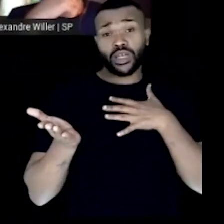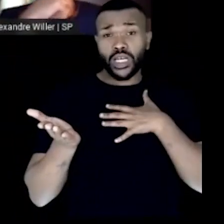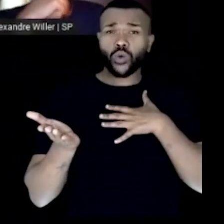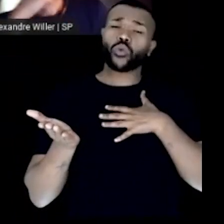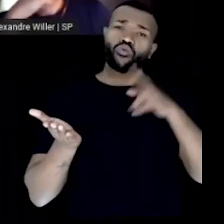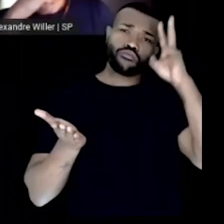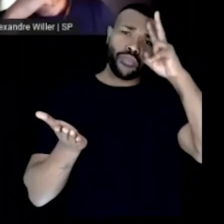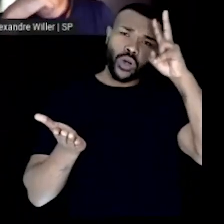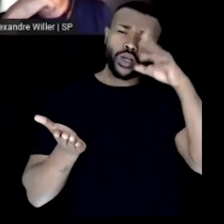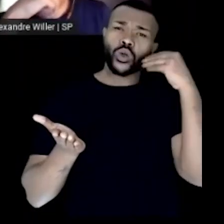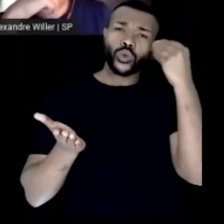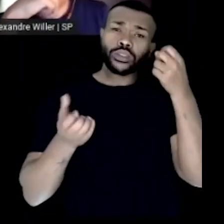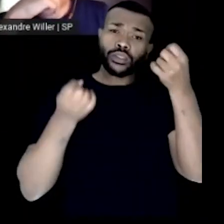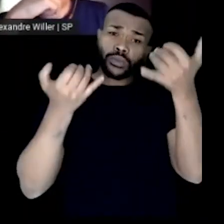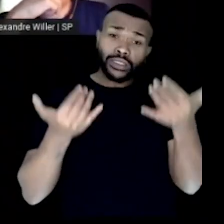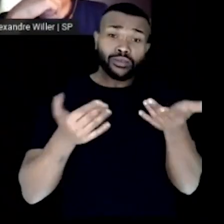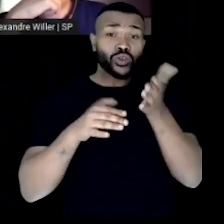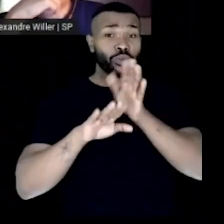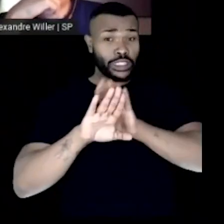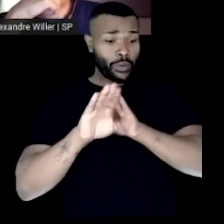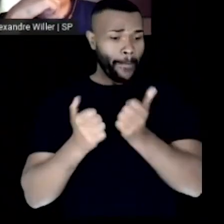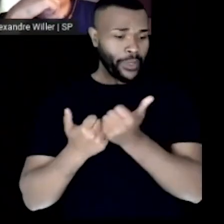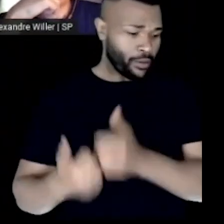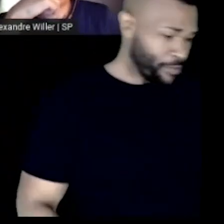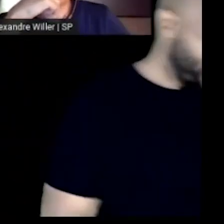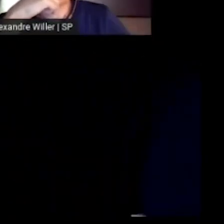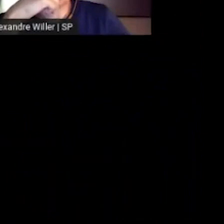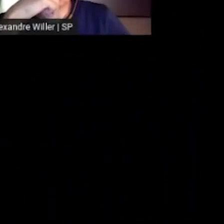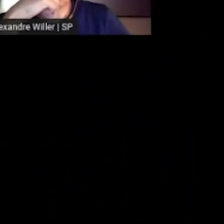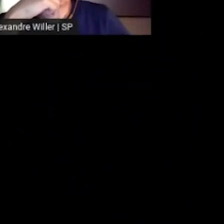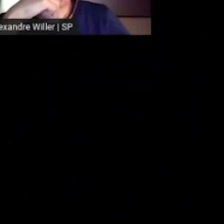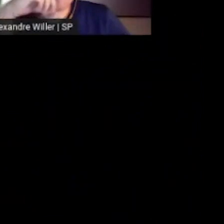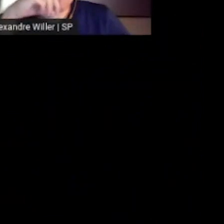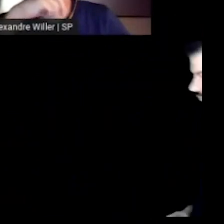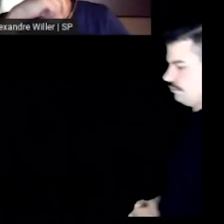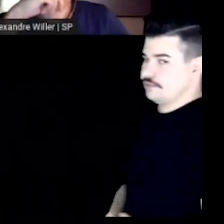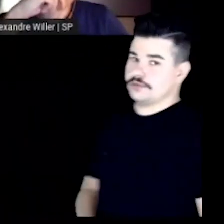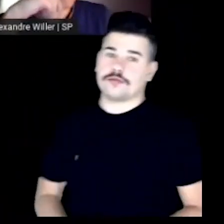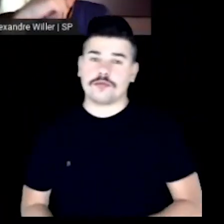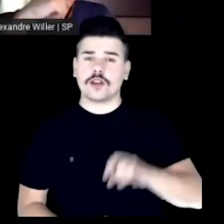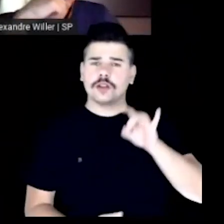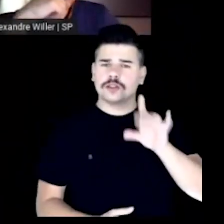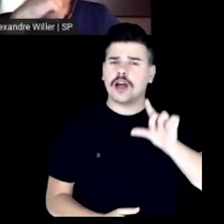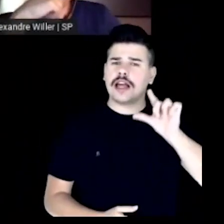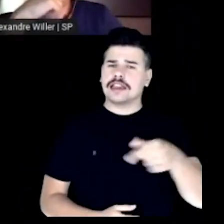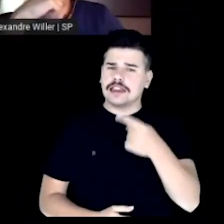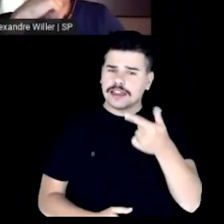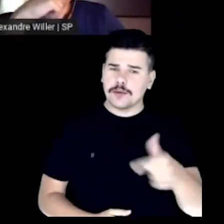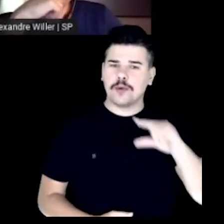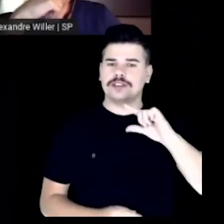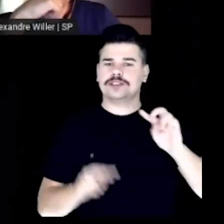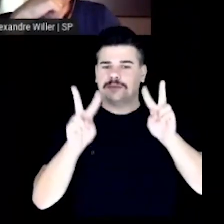tão pessoal, né, de certa forma é um relato, né, muito subjetivo, só depois, conforme